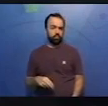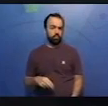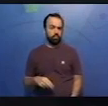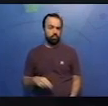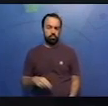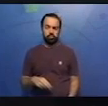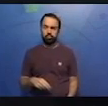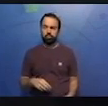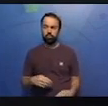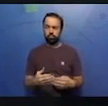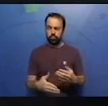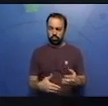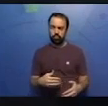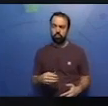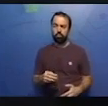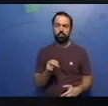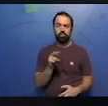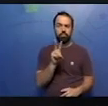E o próximo,